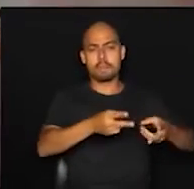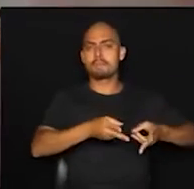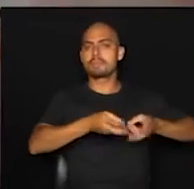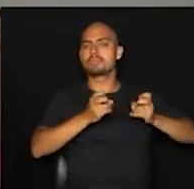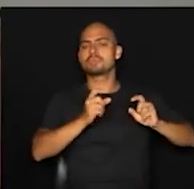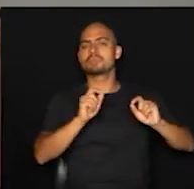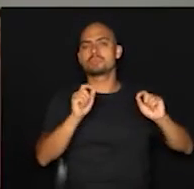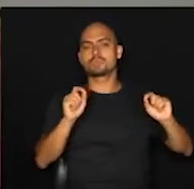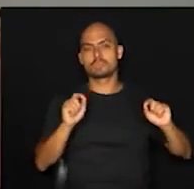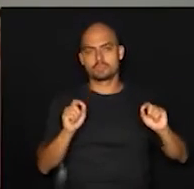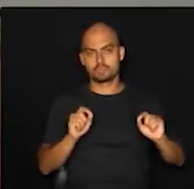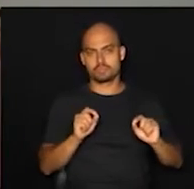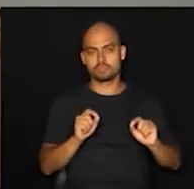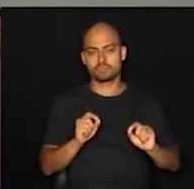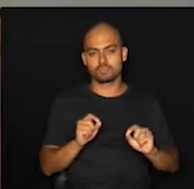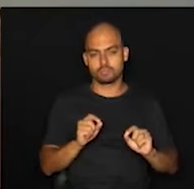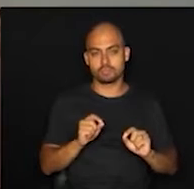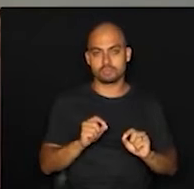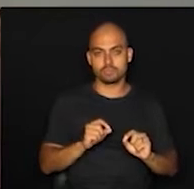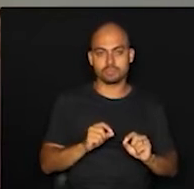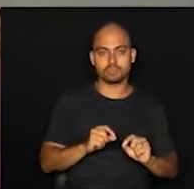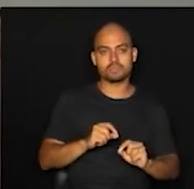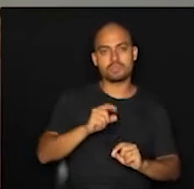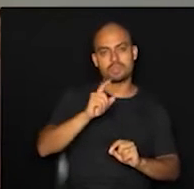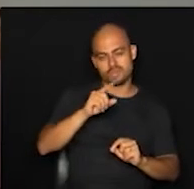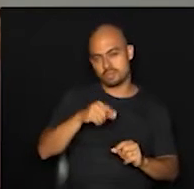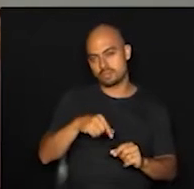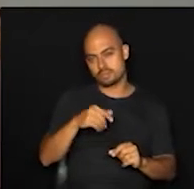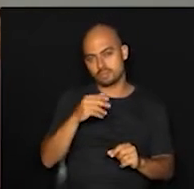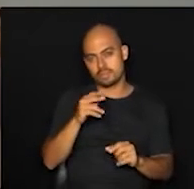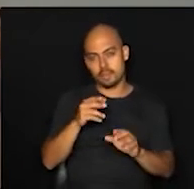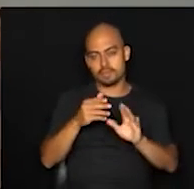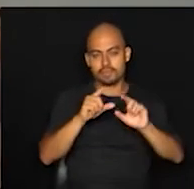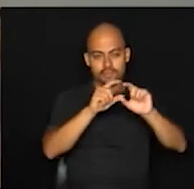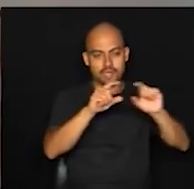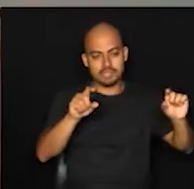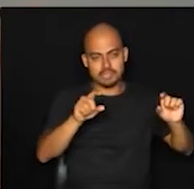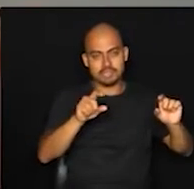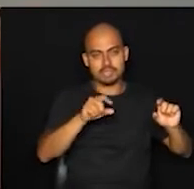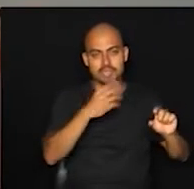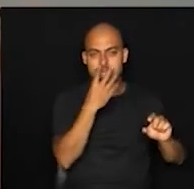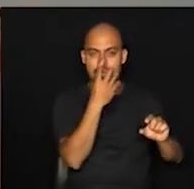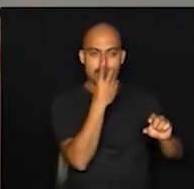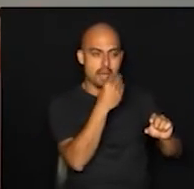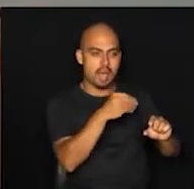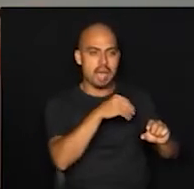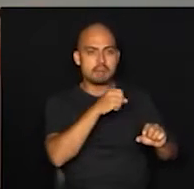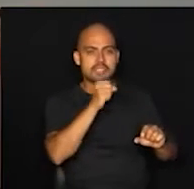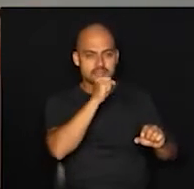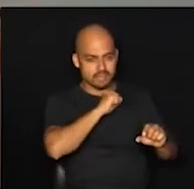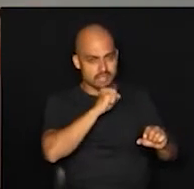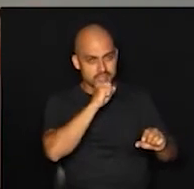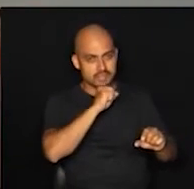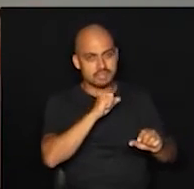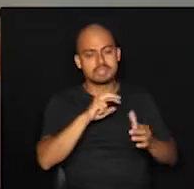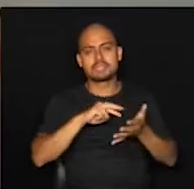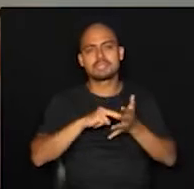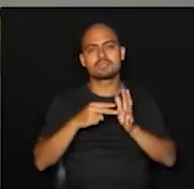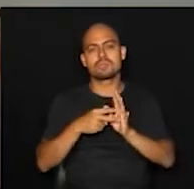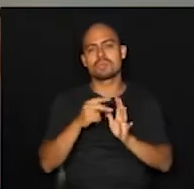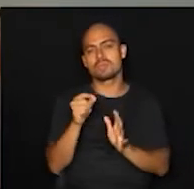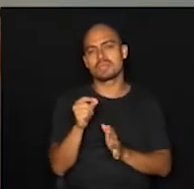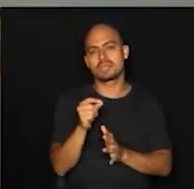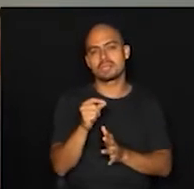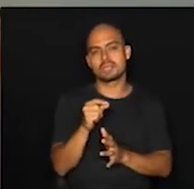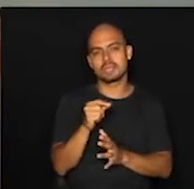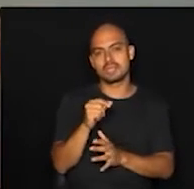que, para quem é raposa velha, digamos assim, da política, é uma noção infantil, é uma noção pueril. Ia dizer, ela